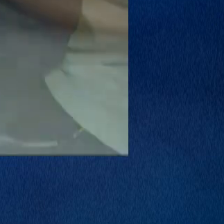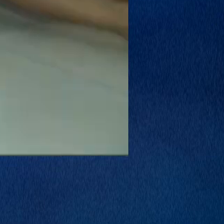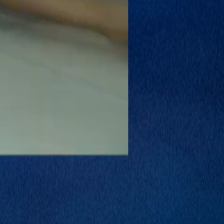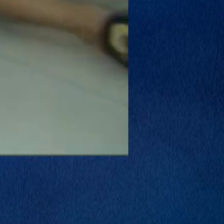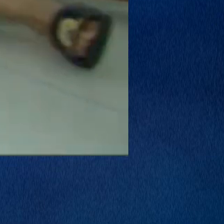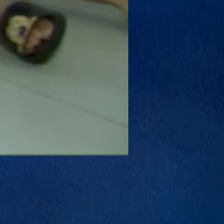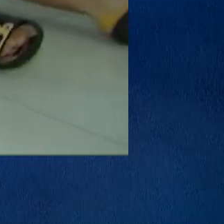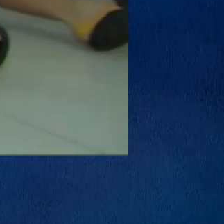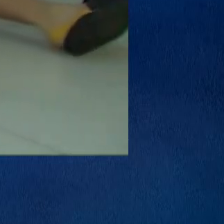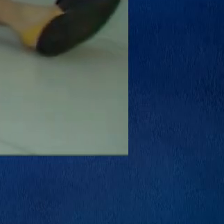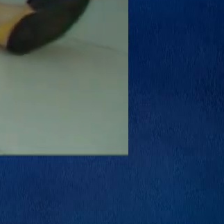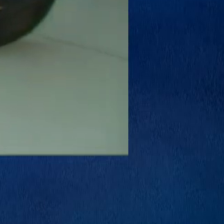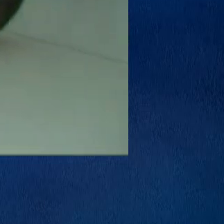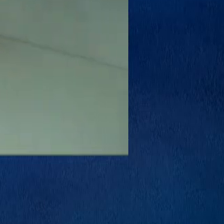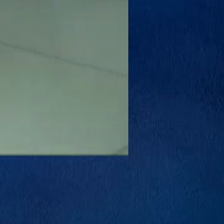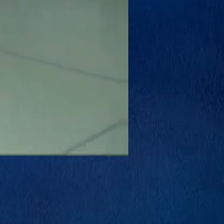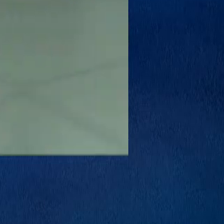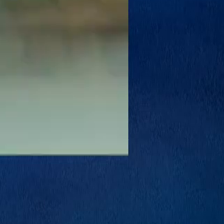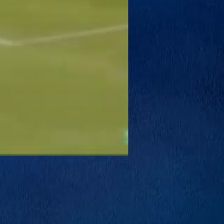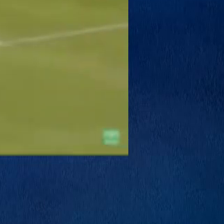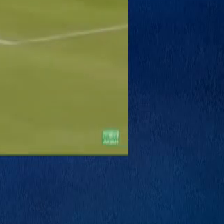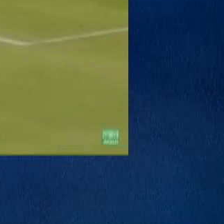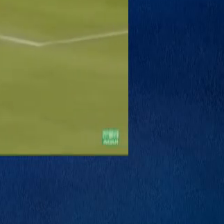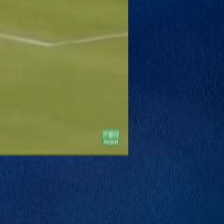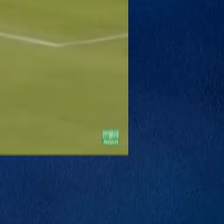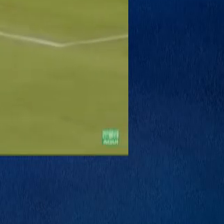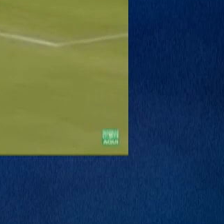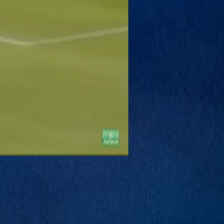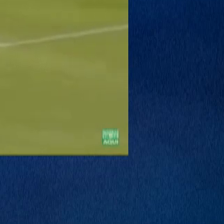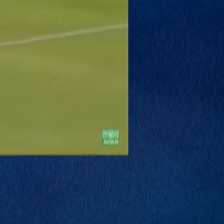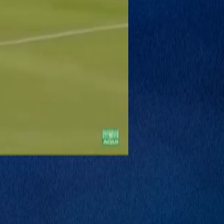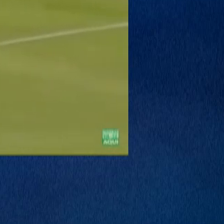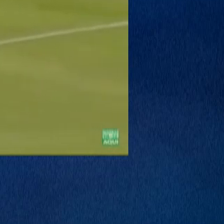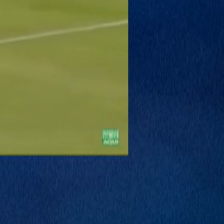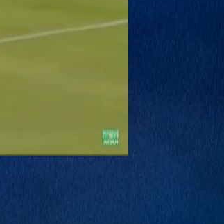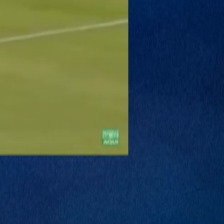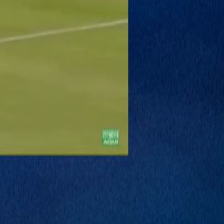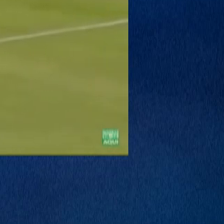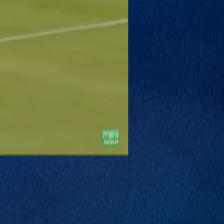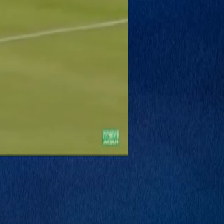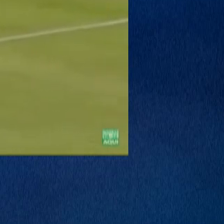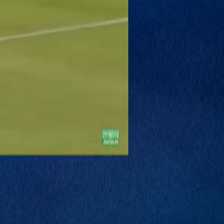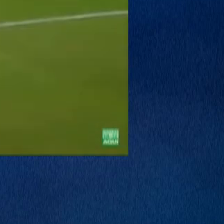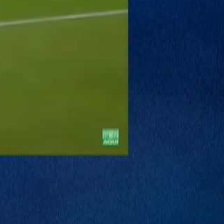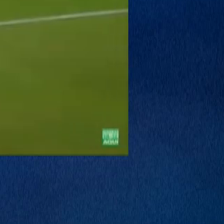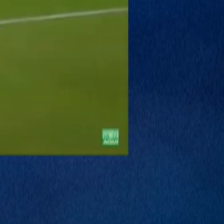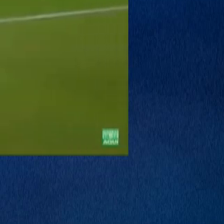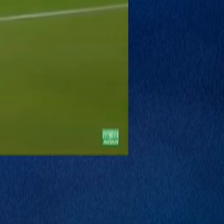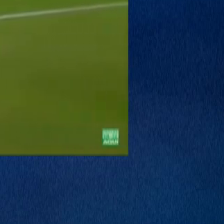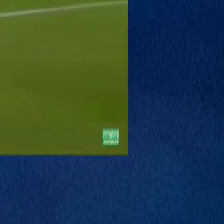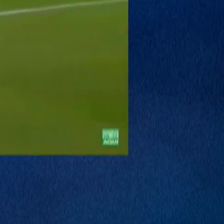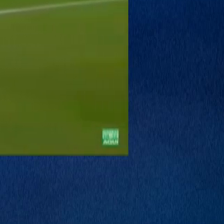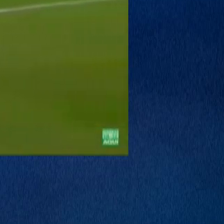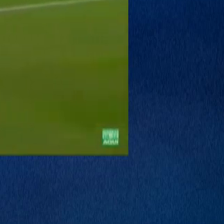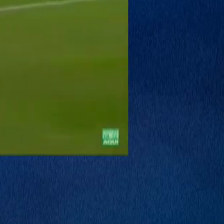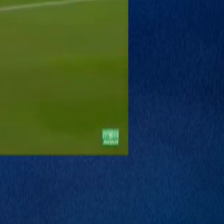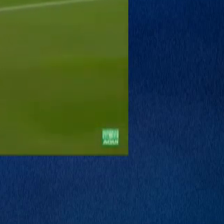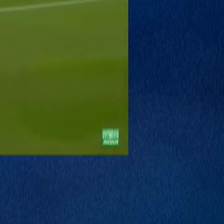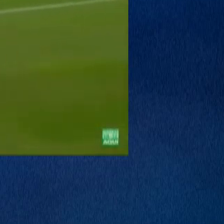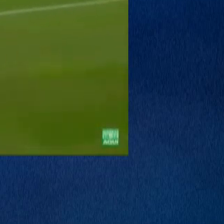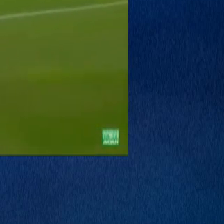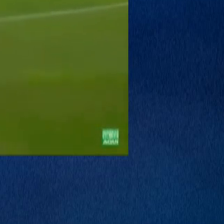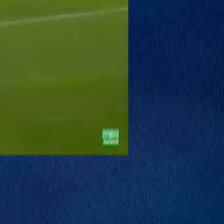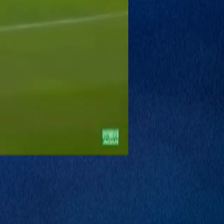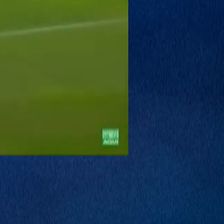alimentar na cozinha escola da SEASA. No esporte, Ponte Preta e Guarani perdem nos jogos da